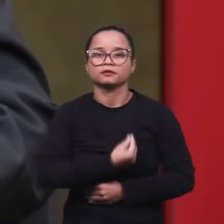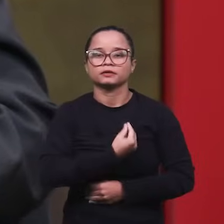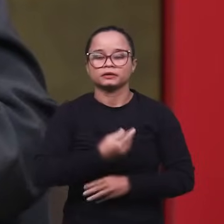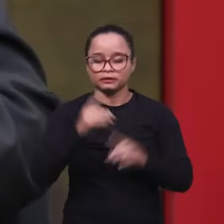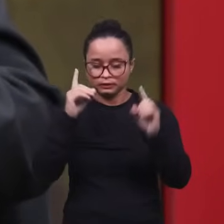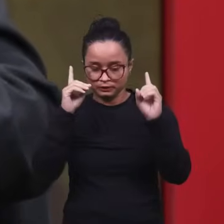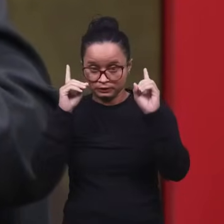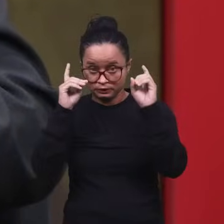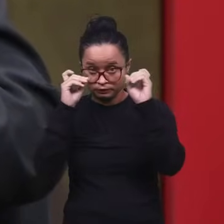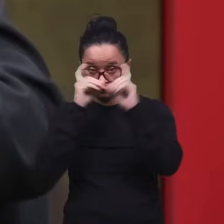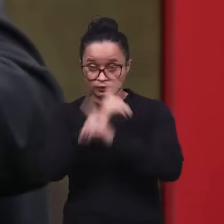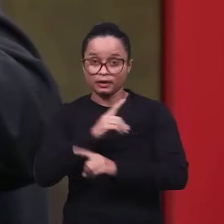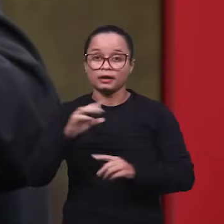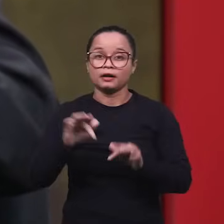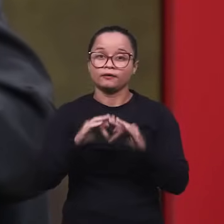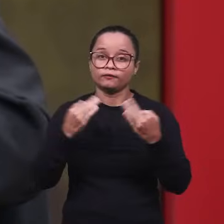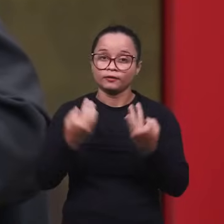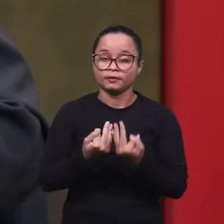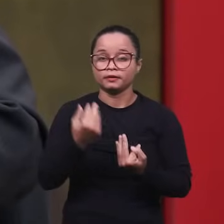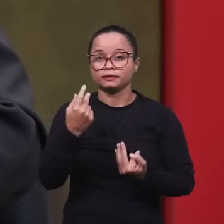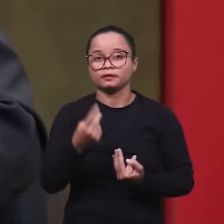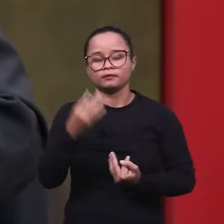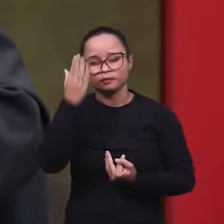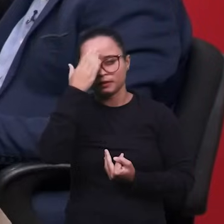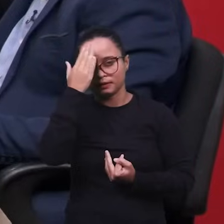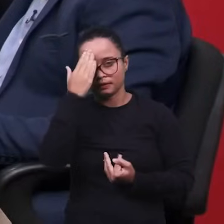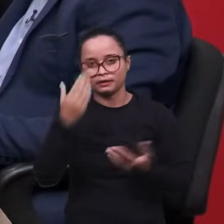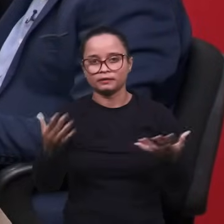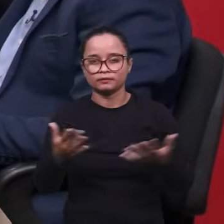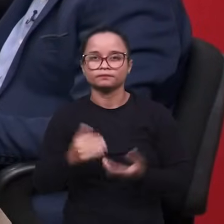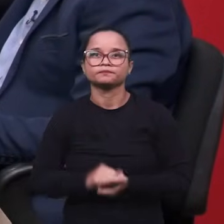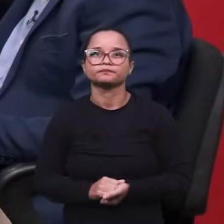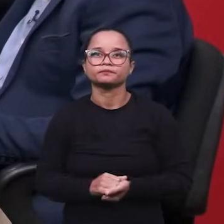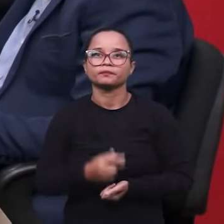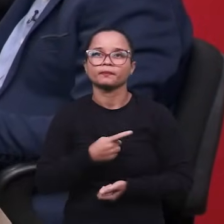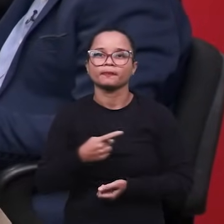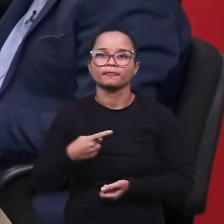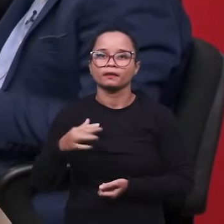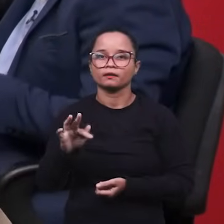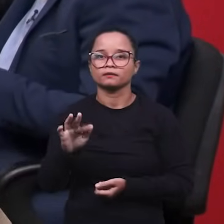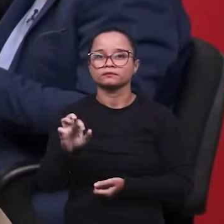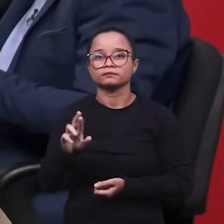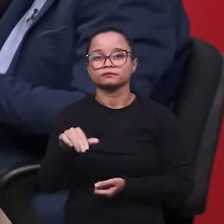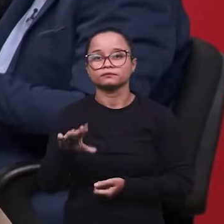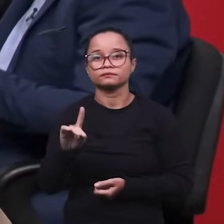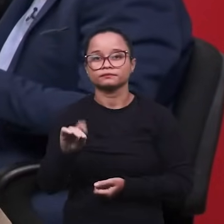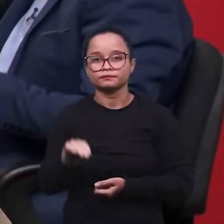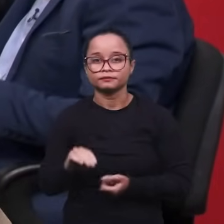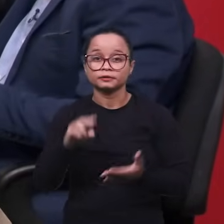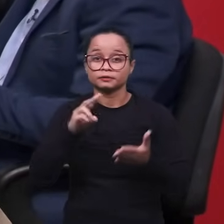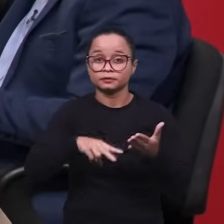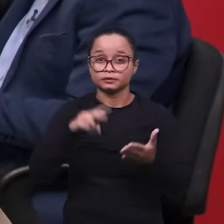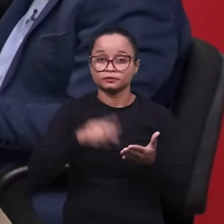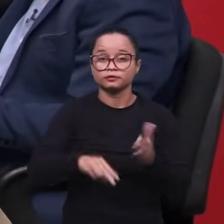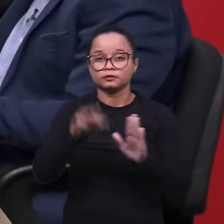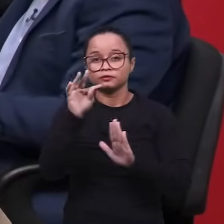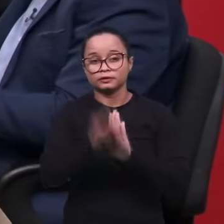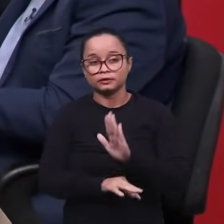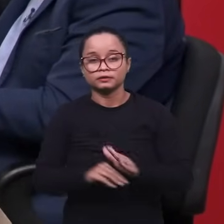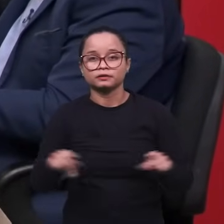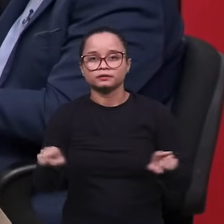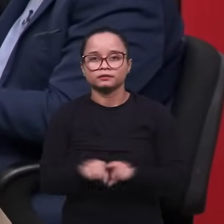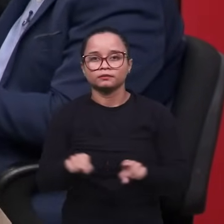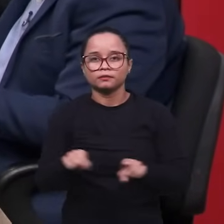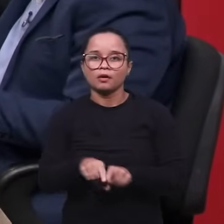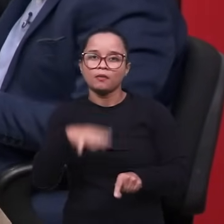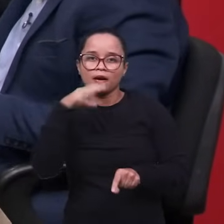trouxe dificuldade para ele dentro da sua família. Vamos entender um pouquinho sobre isso? Vou pedir ao pastor Fernando Almeida que faça uma leitura de um texto e